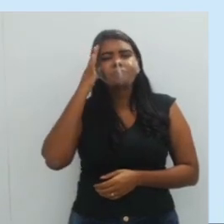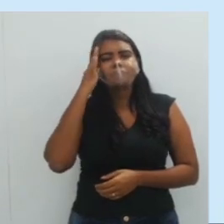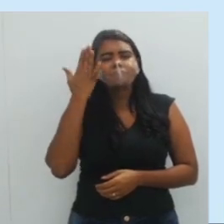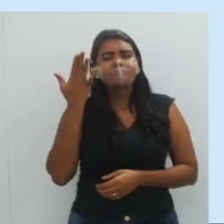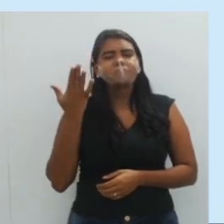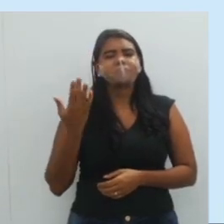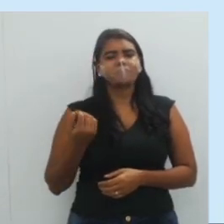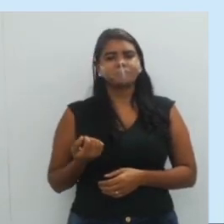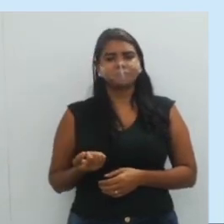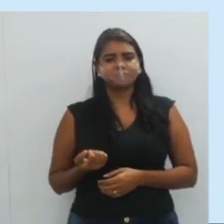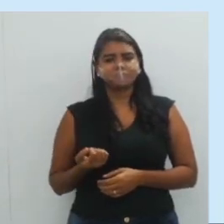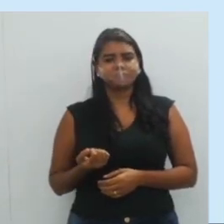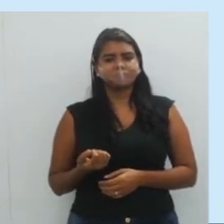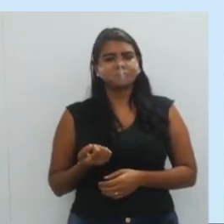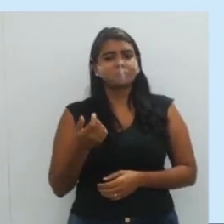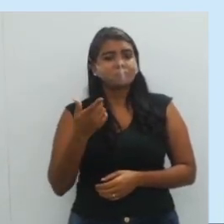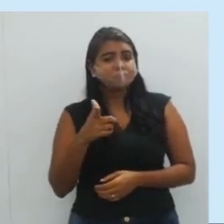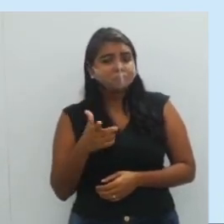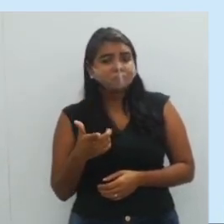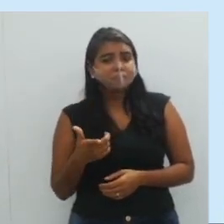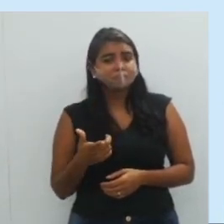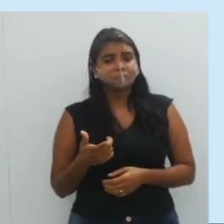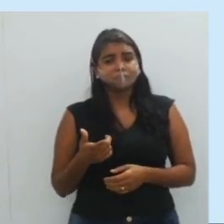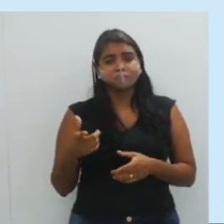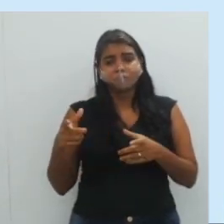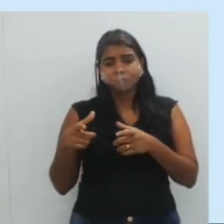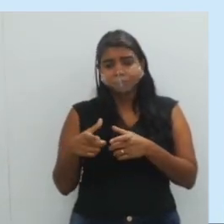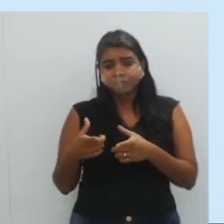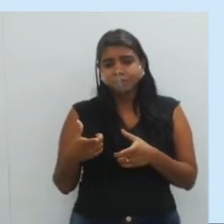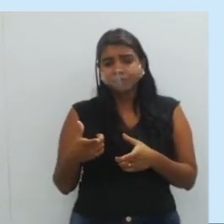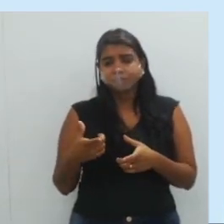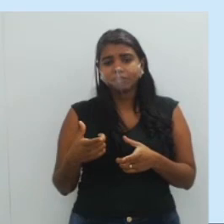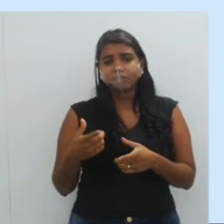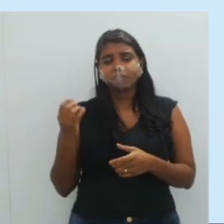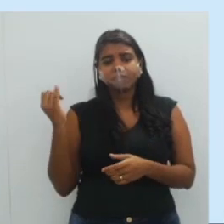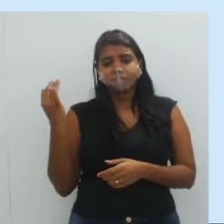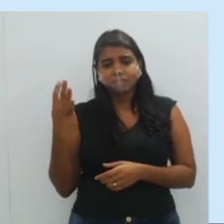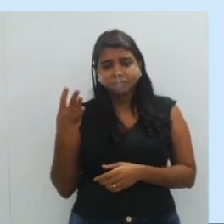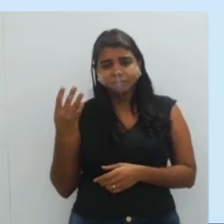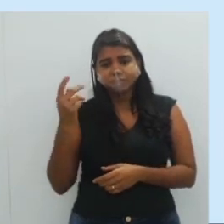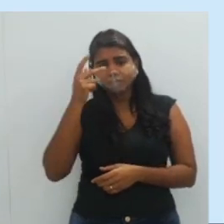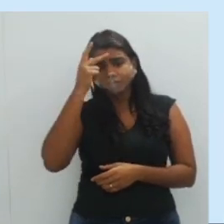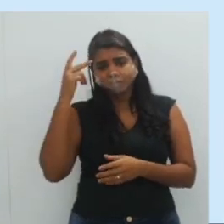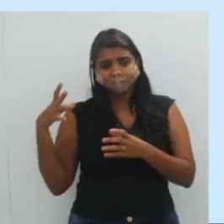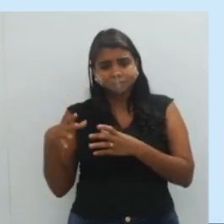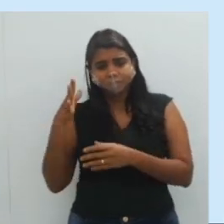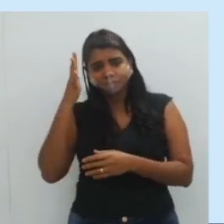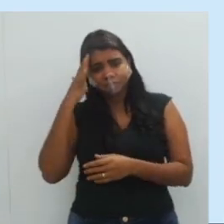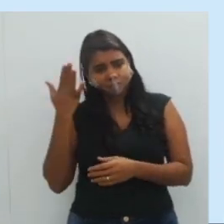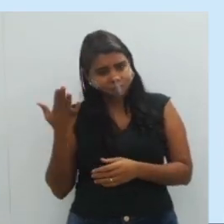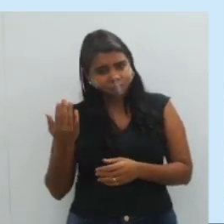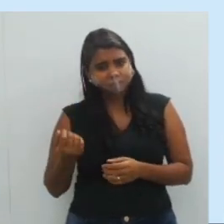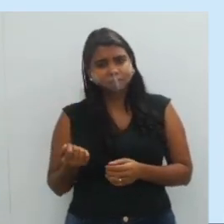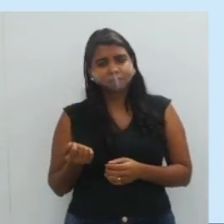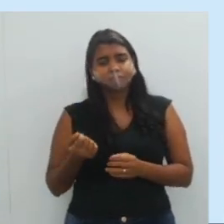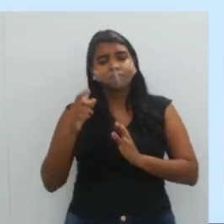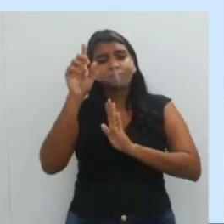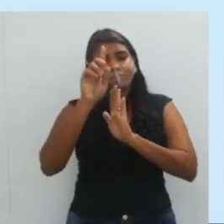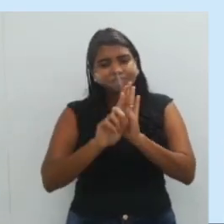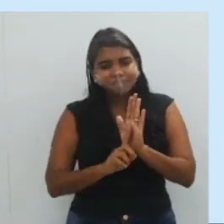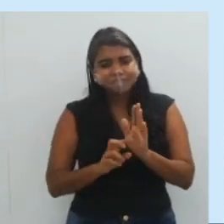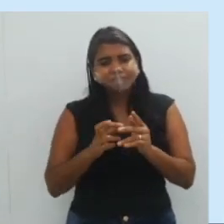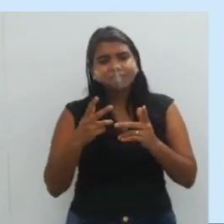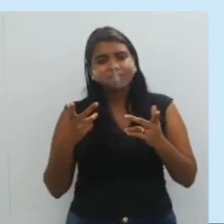a gente salientar essa questão. Não minoria no sentido de quantidade, mas de minoria